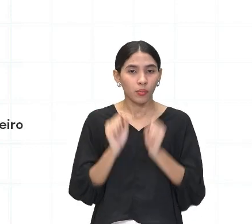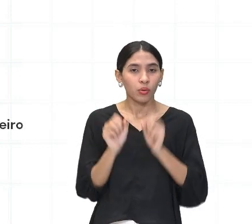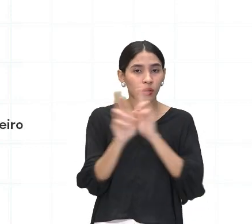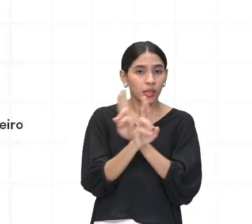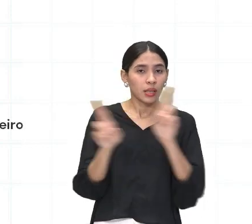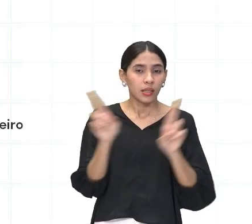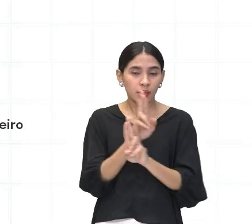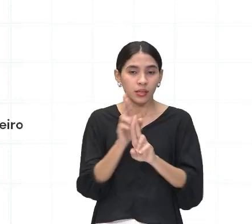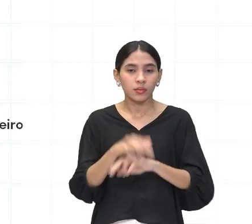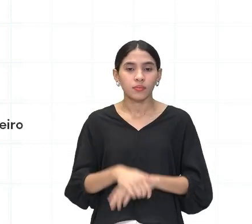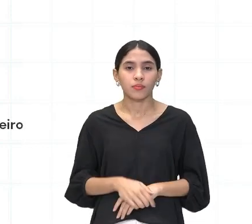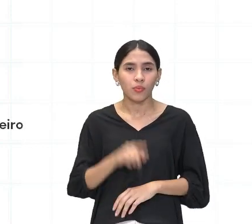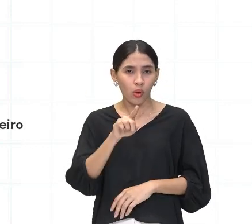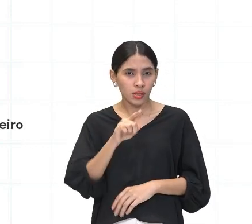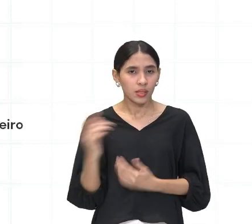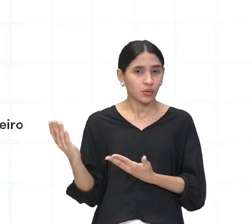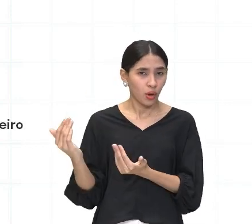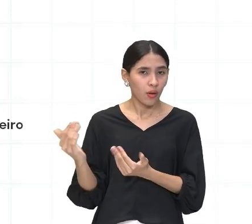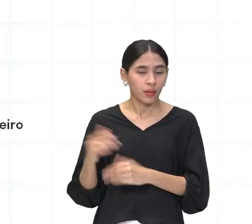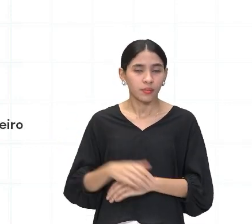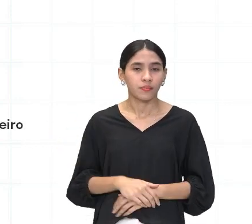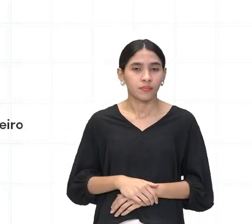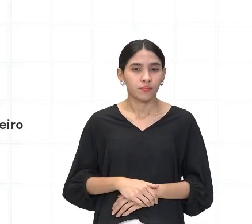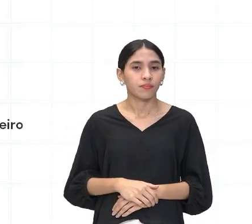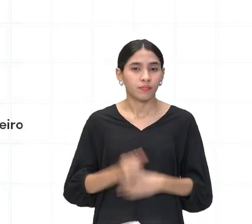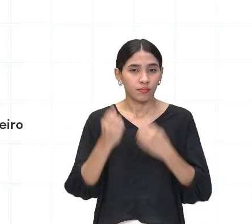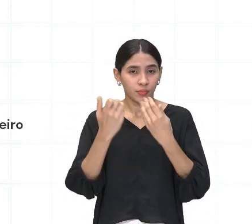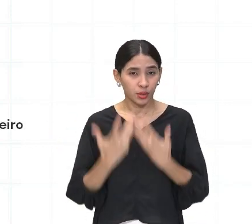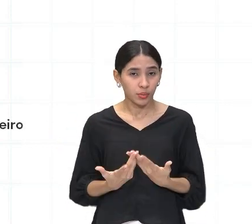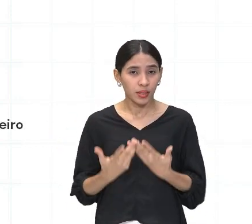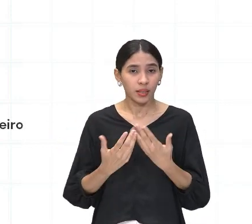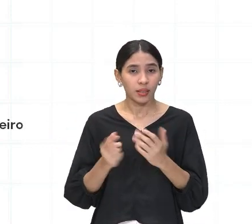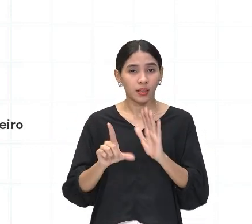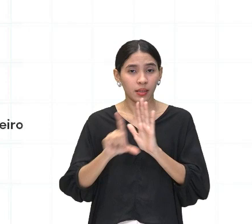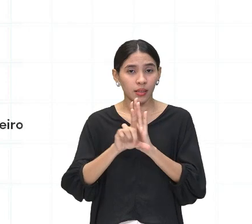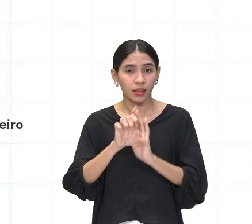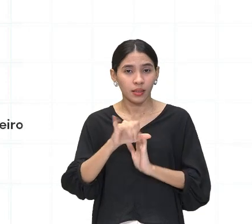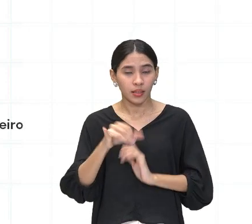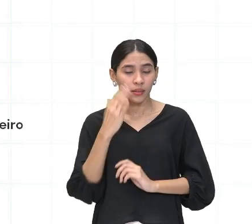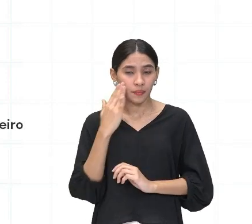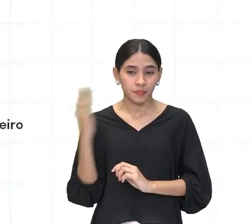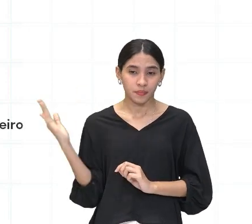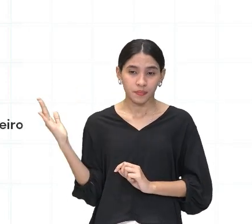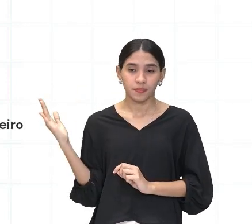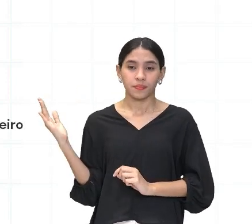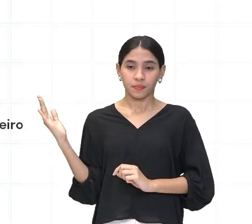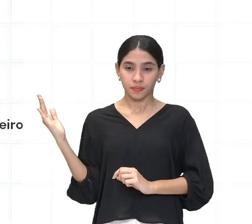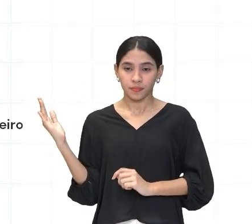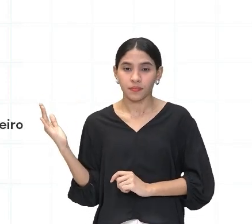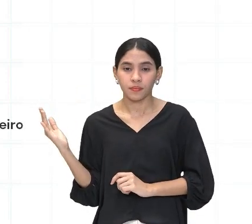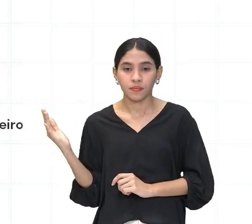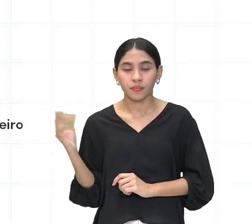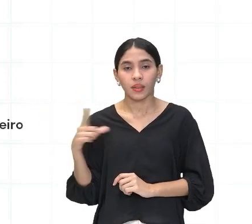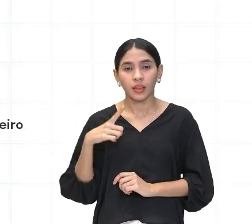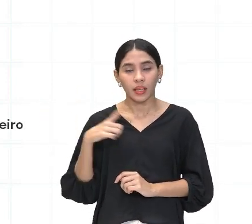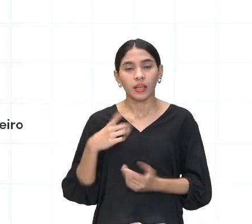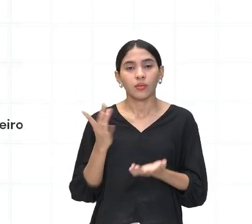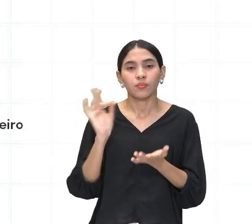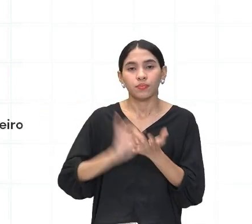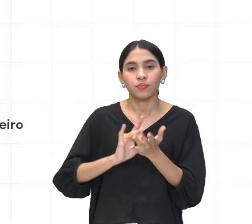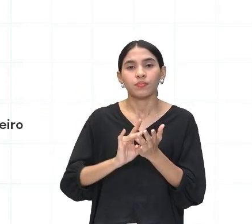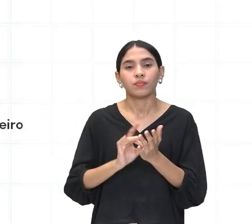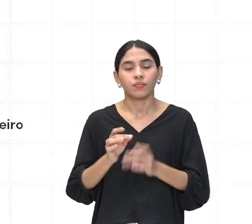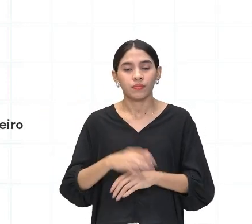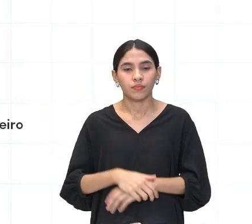Você já é adolescente? Pois bem, olha o que a lei diz aí para nós. Assim que é socialmente definido, legalmente